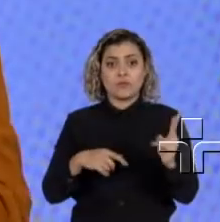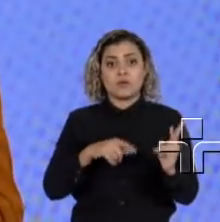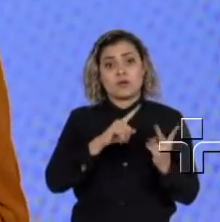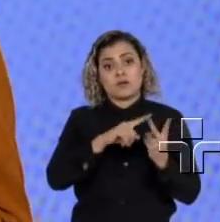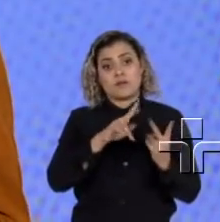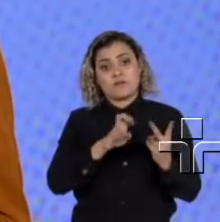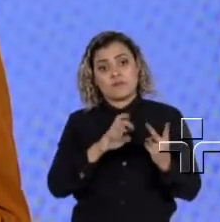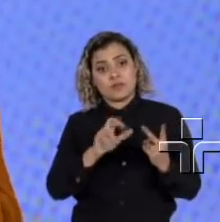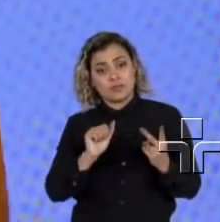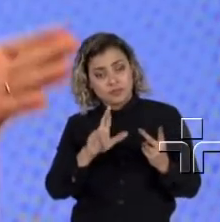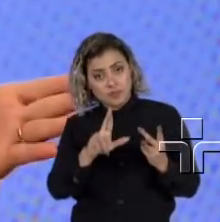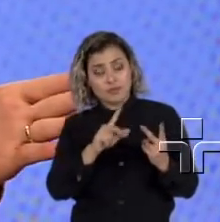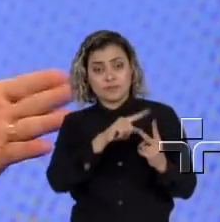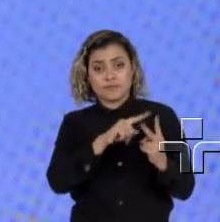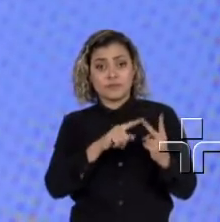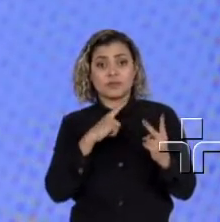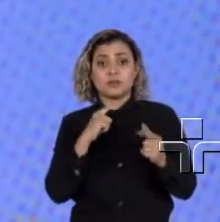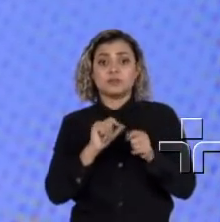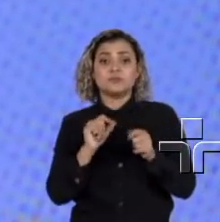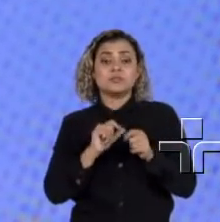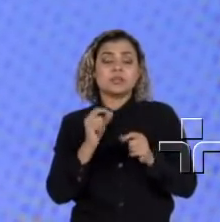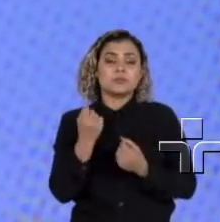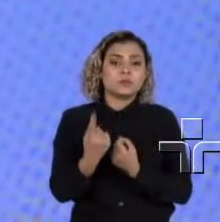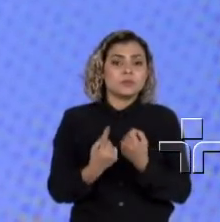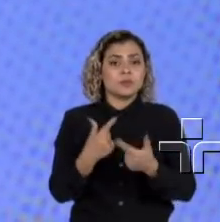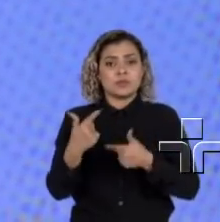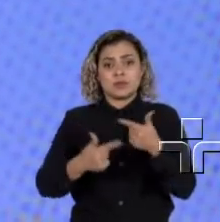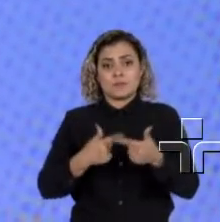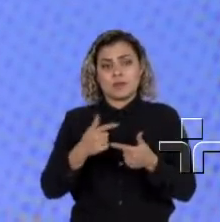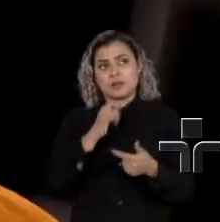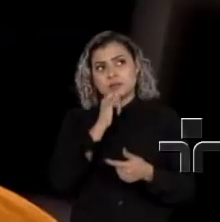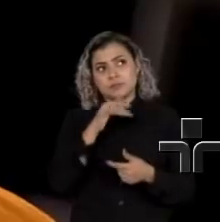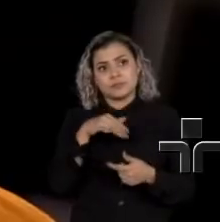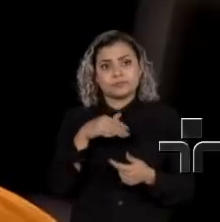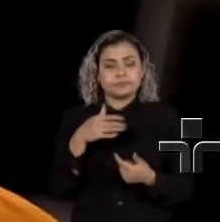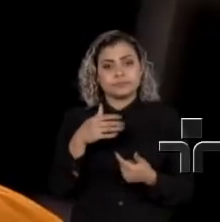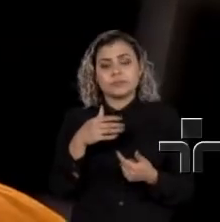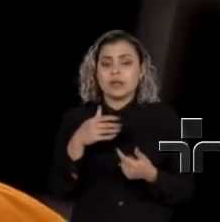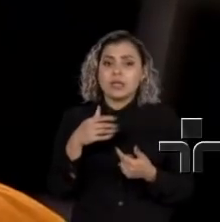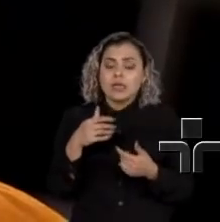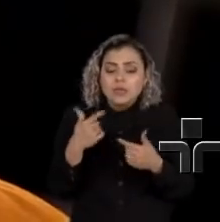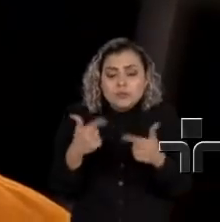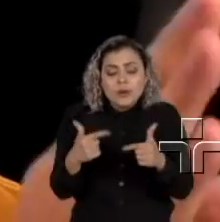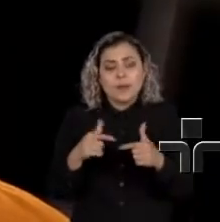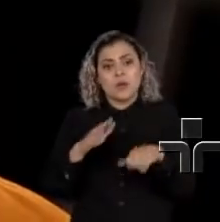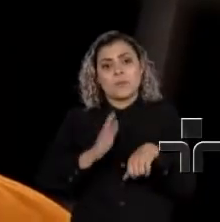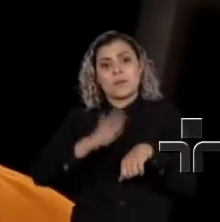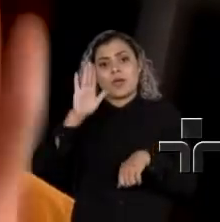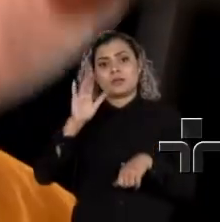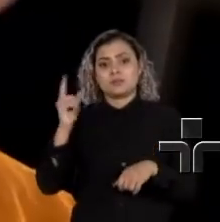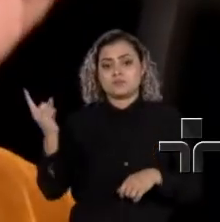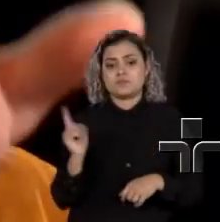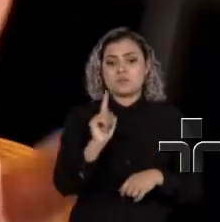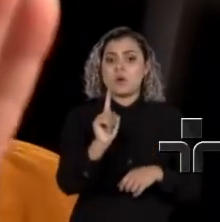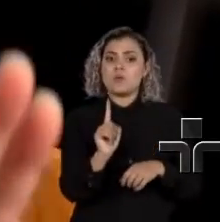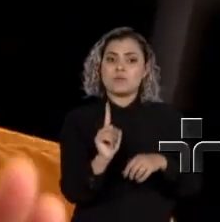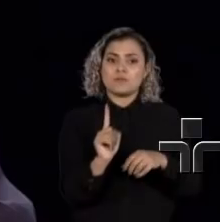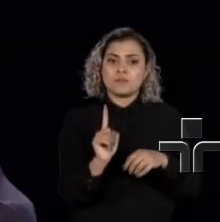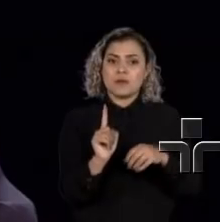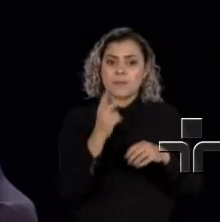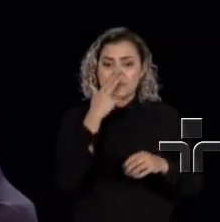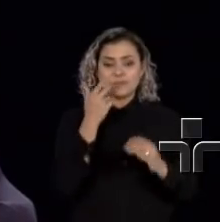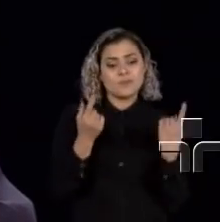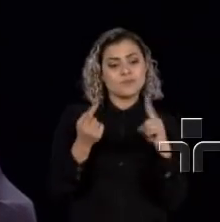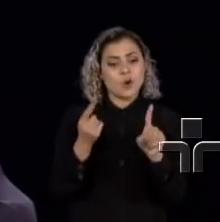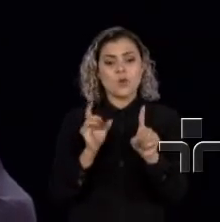tinha participações mais episódicas, né? No meu caso, então, um pouco mais episódico até. É quase como se fosse um stand-up daquele personagem,